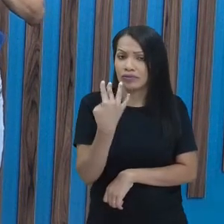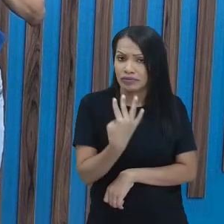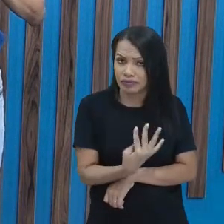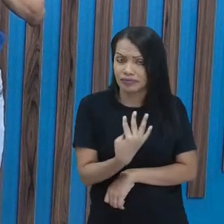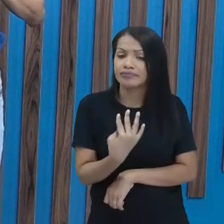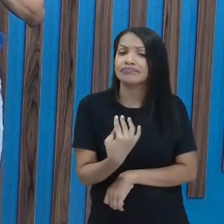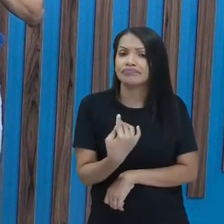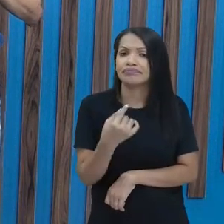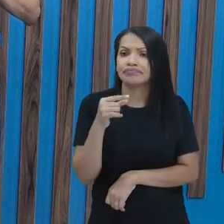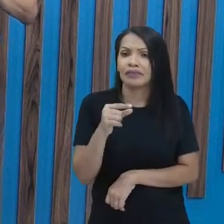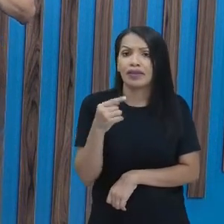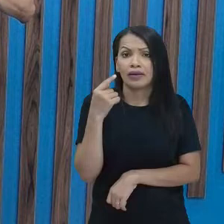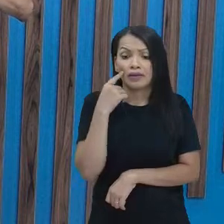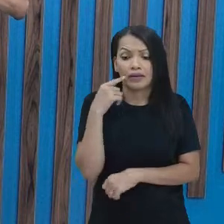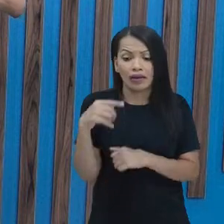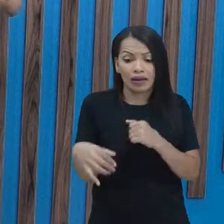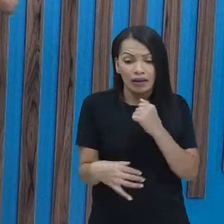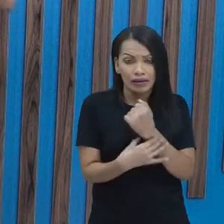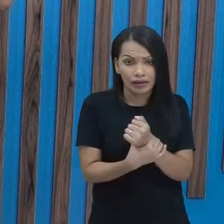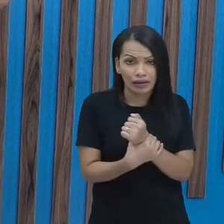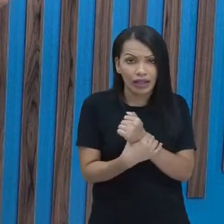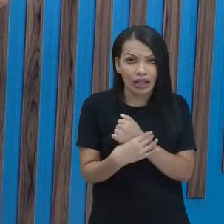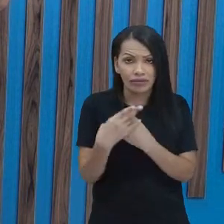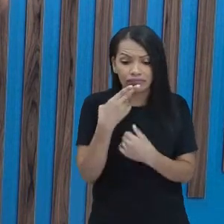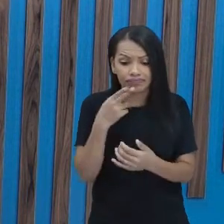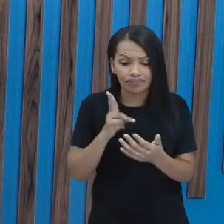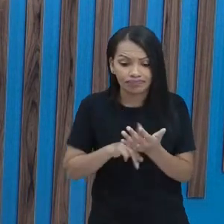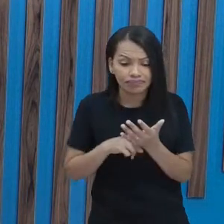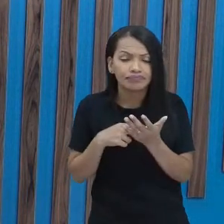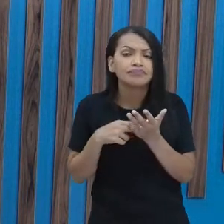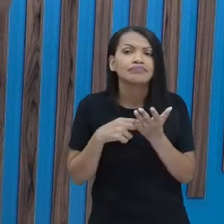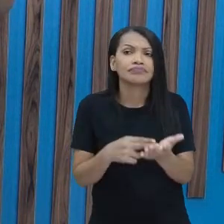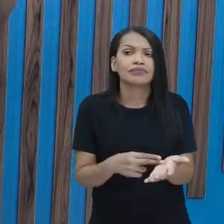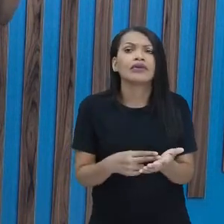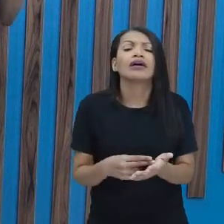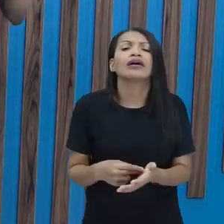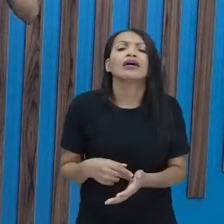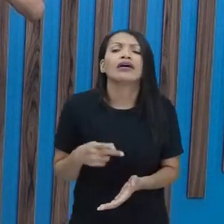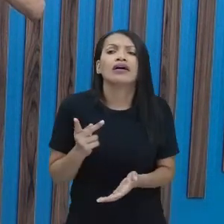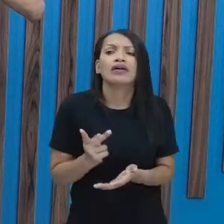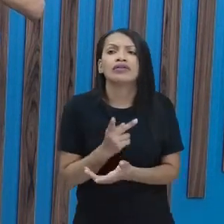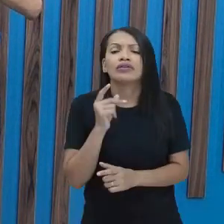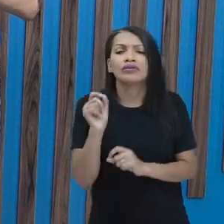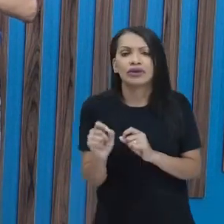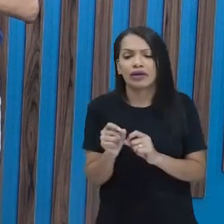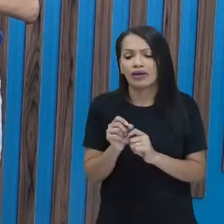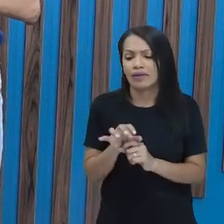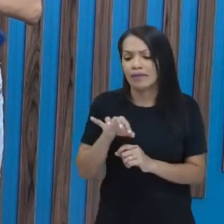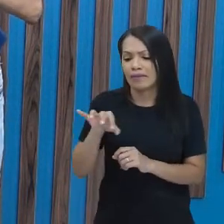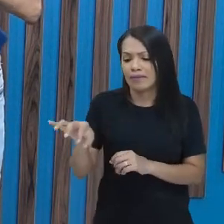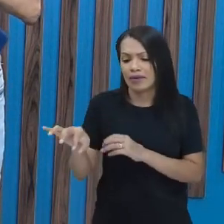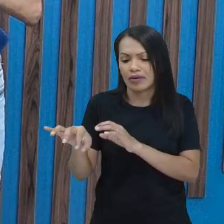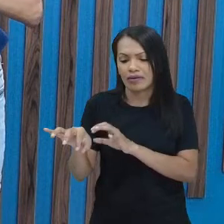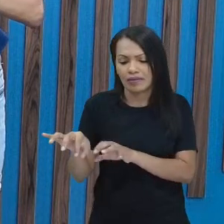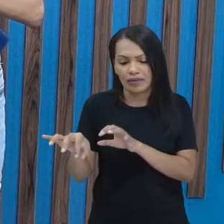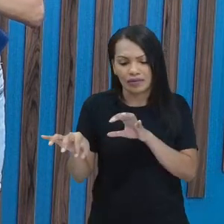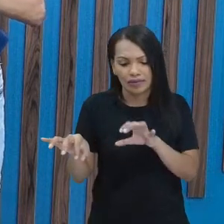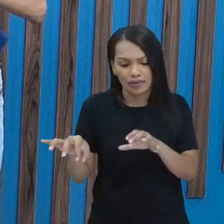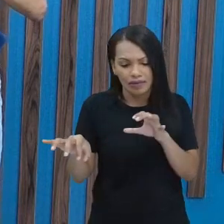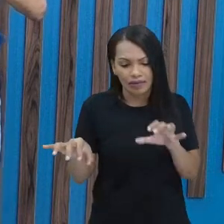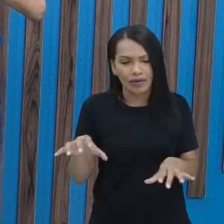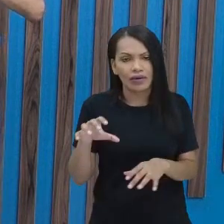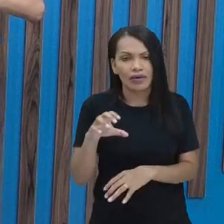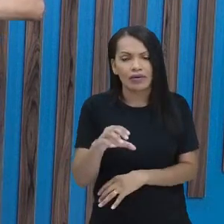garantir a entrega da sua carta, tá? Acontece uma triagem da carta, elas são separadas por CEP,